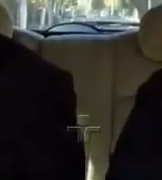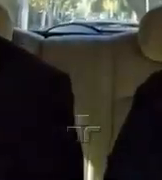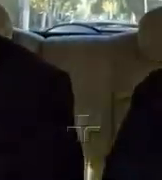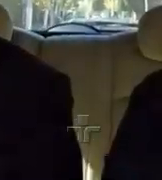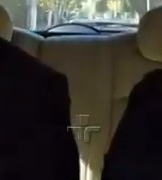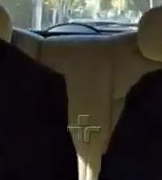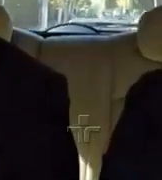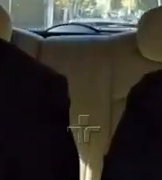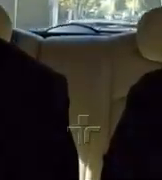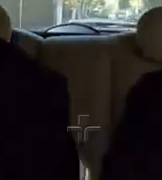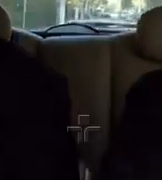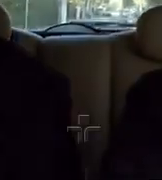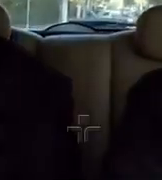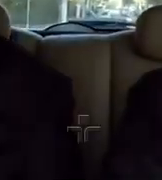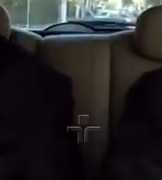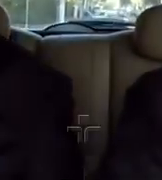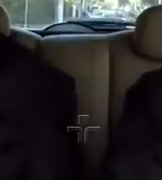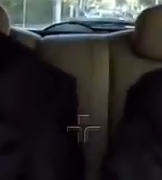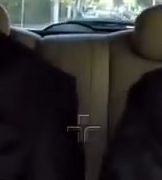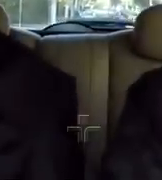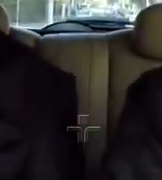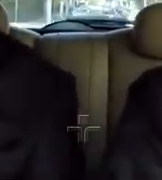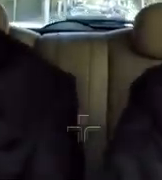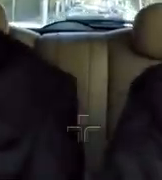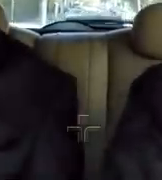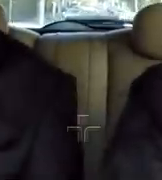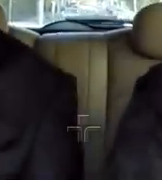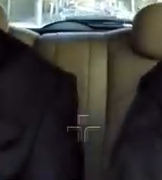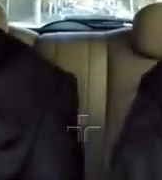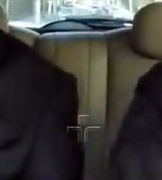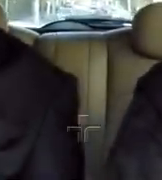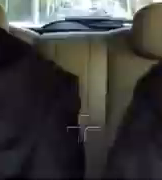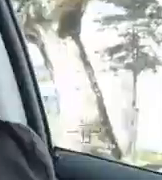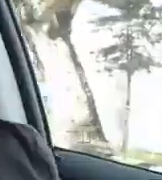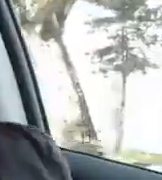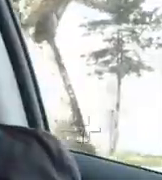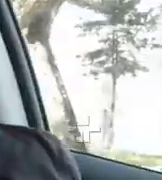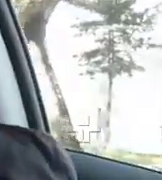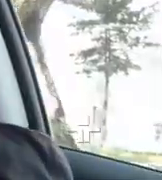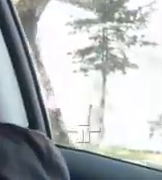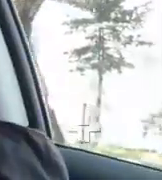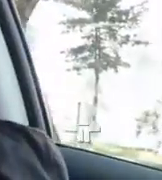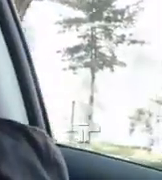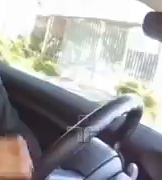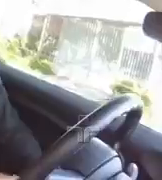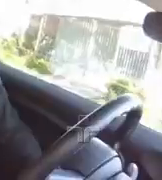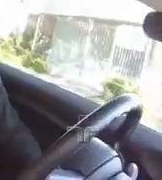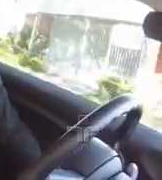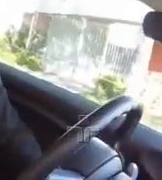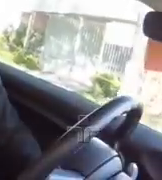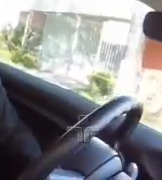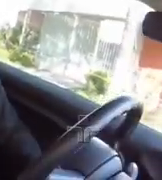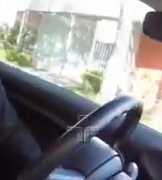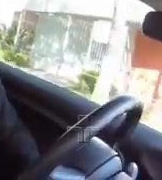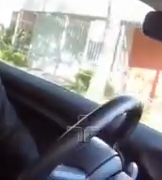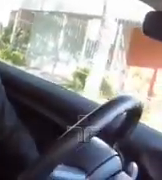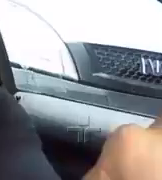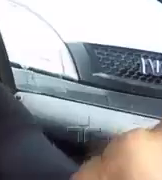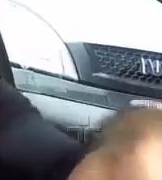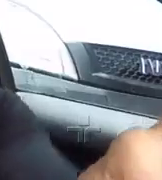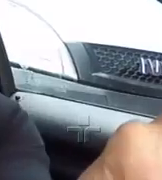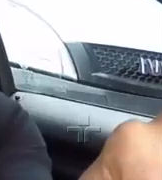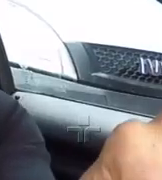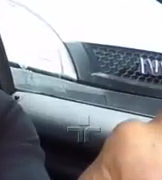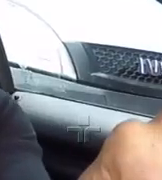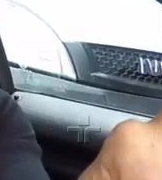alguém que seja de maneira contínua feliz é uma impossibilidade dele ser feliz. Mesmo se casar com Cortella, não vai jamais, ao contrário.